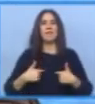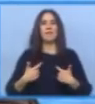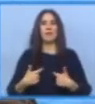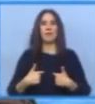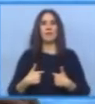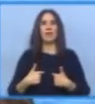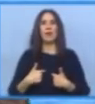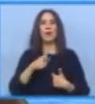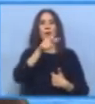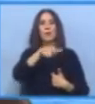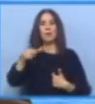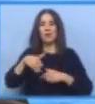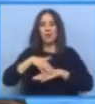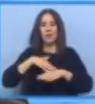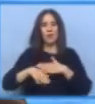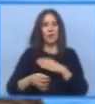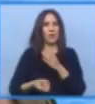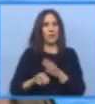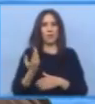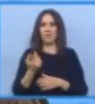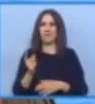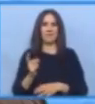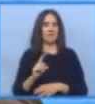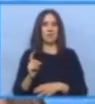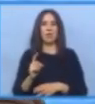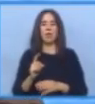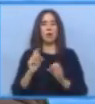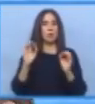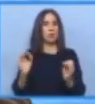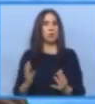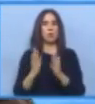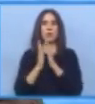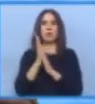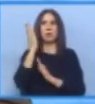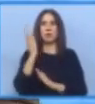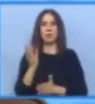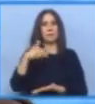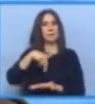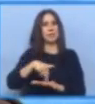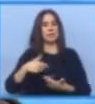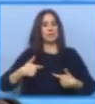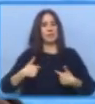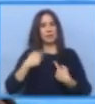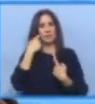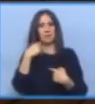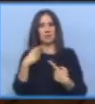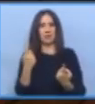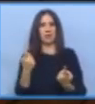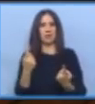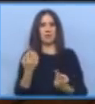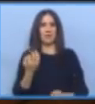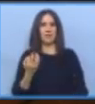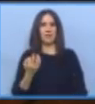pelos seres humanos. É um dom completamente de Deus que se faz presente. Ele é que se apresenta, não é? Isso desde